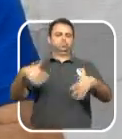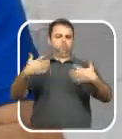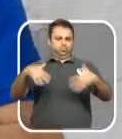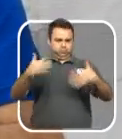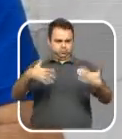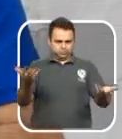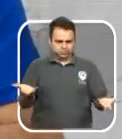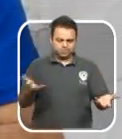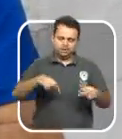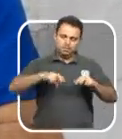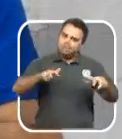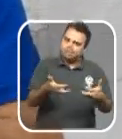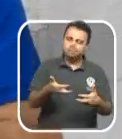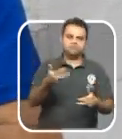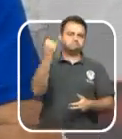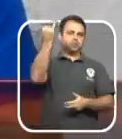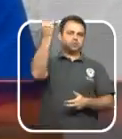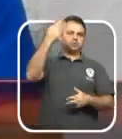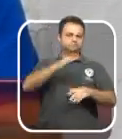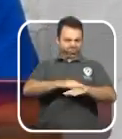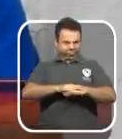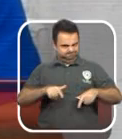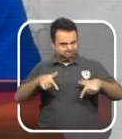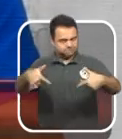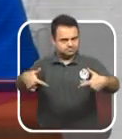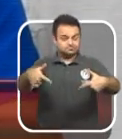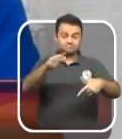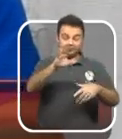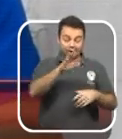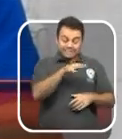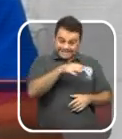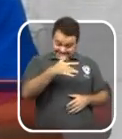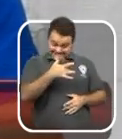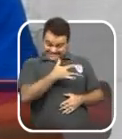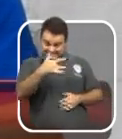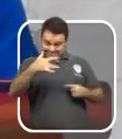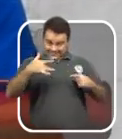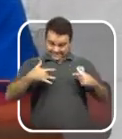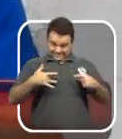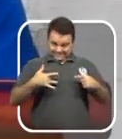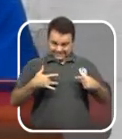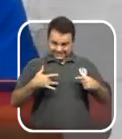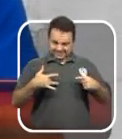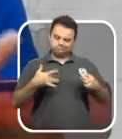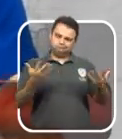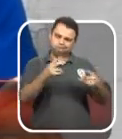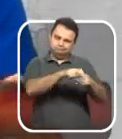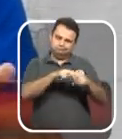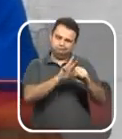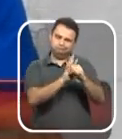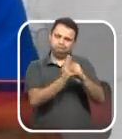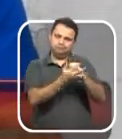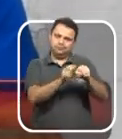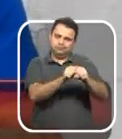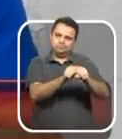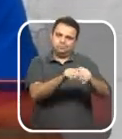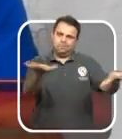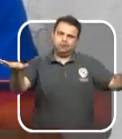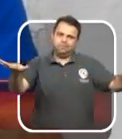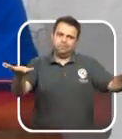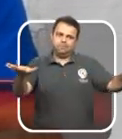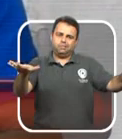importante. E os temas são, saúde é um tema que foi por conta da